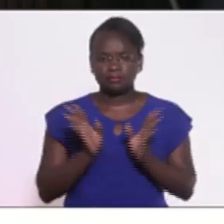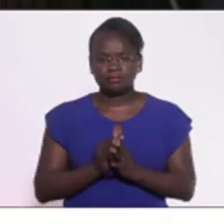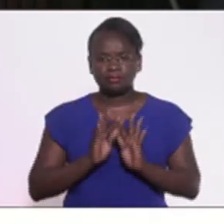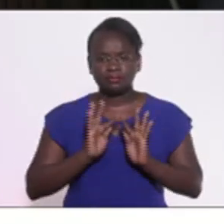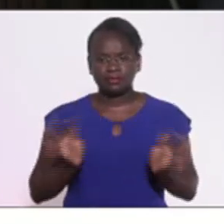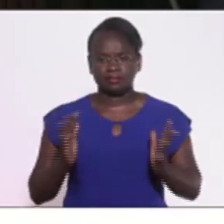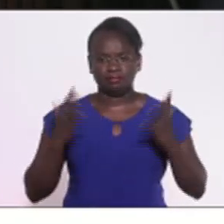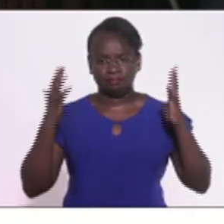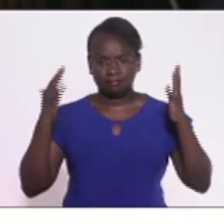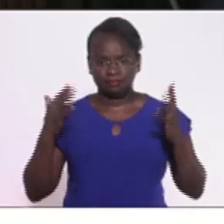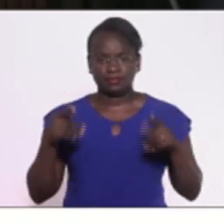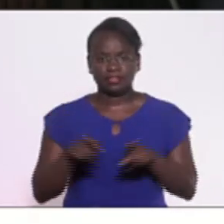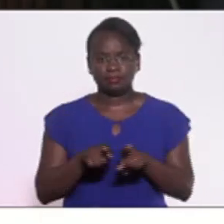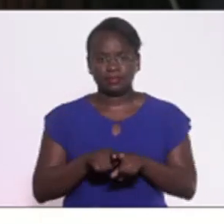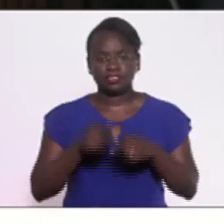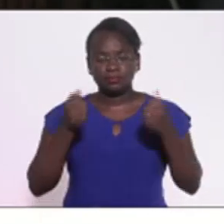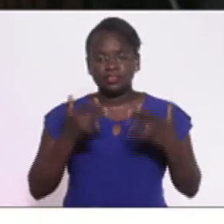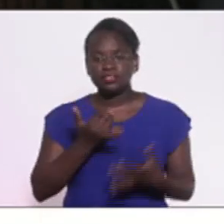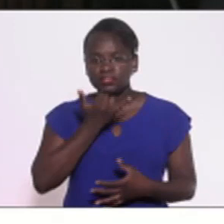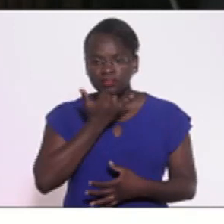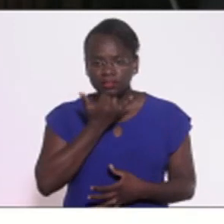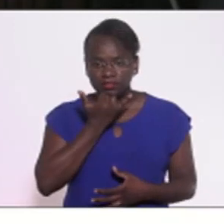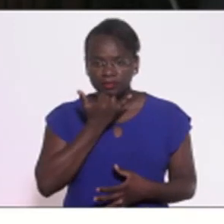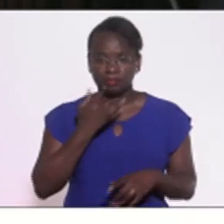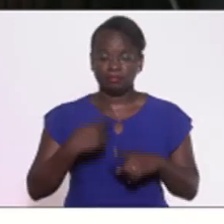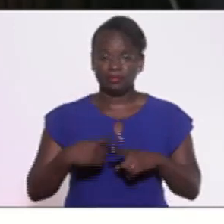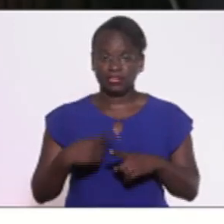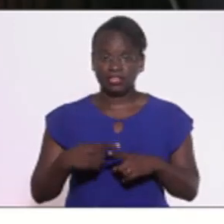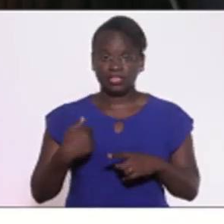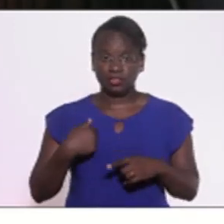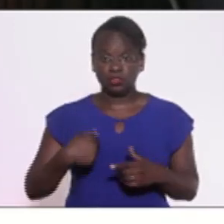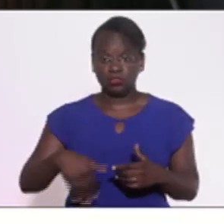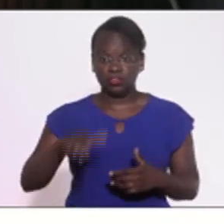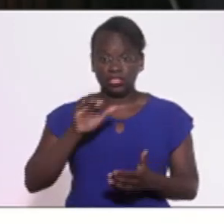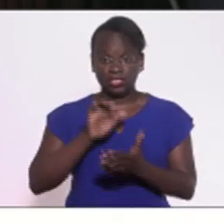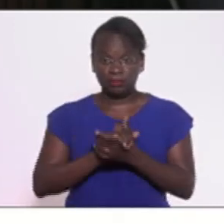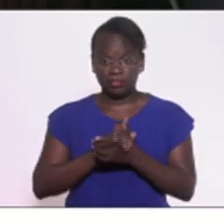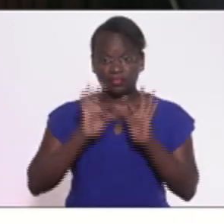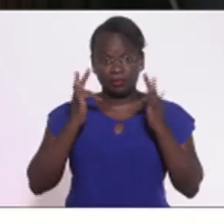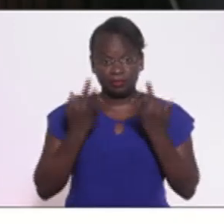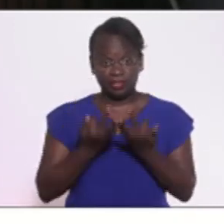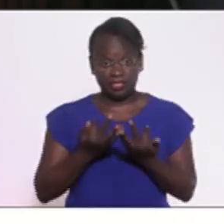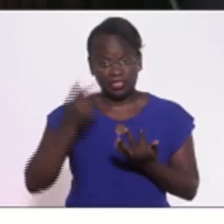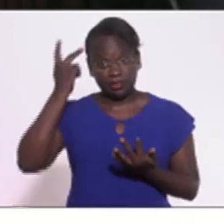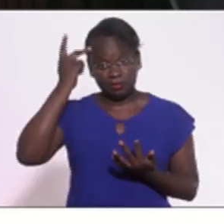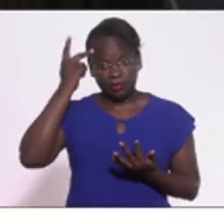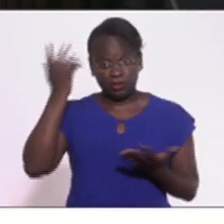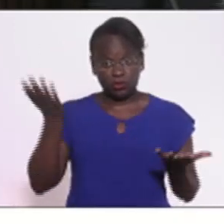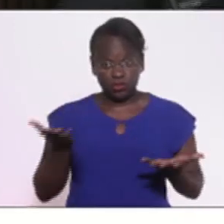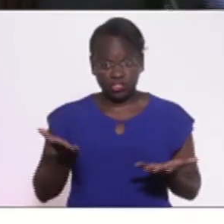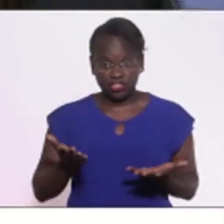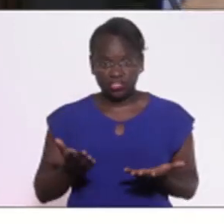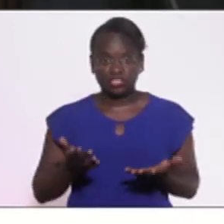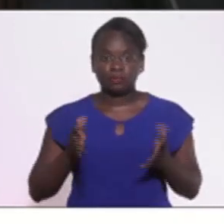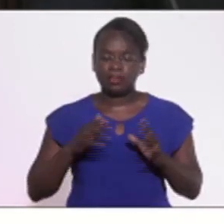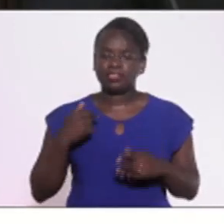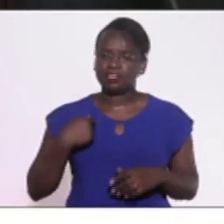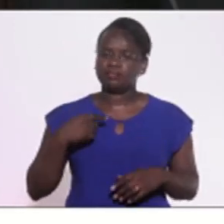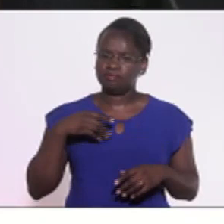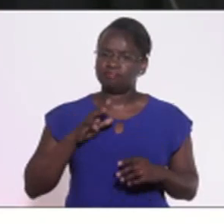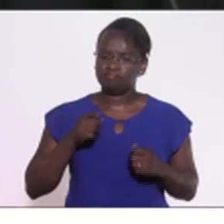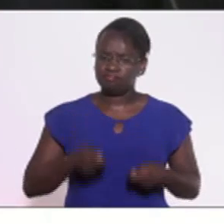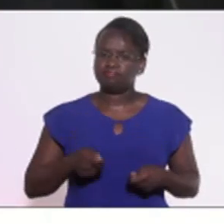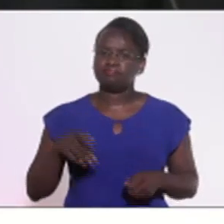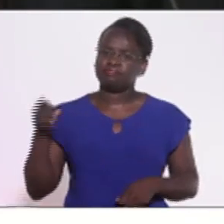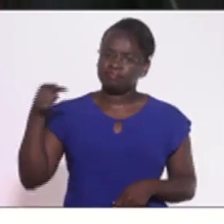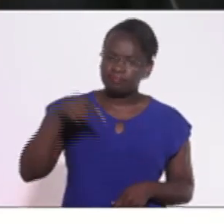minha saudação e já vou pedir desculpas, porque eu tenho um casamento de família em São Paulo hoje, mas fiz questão de estar